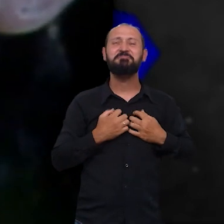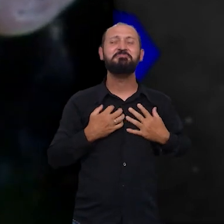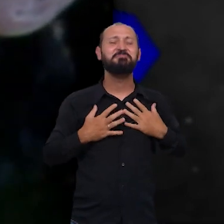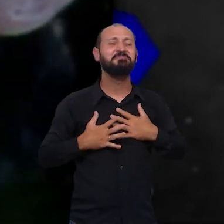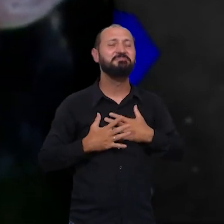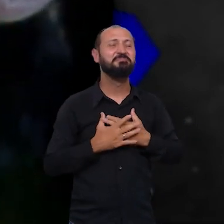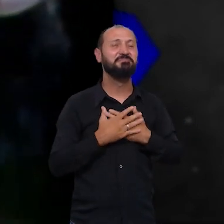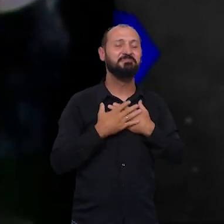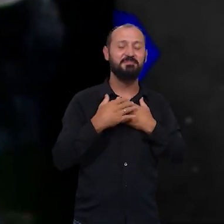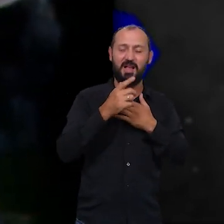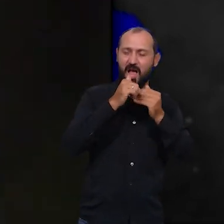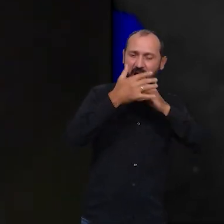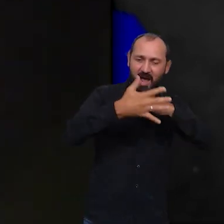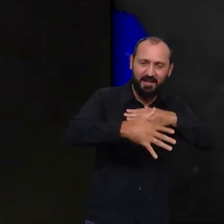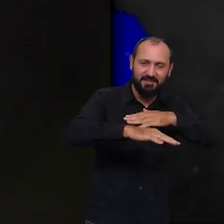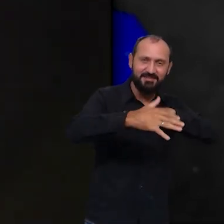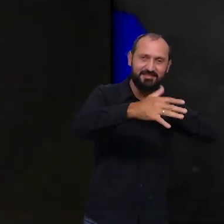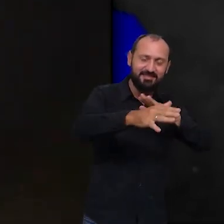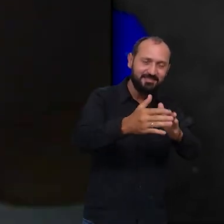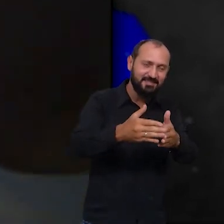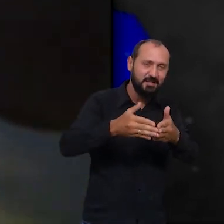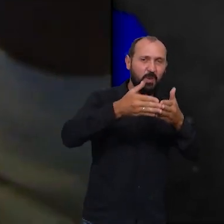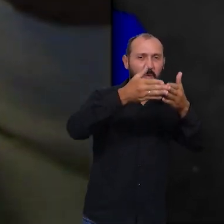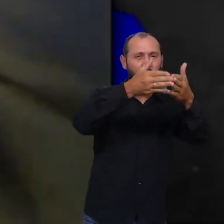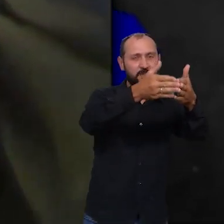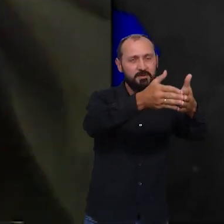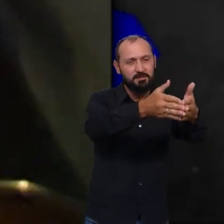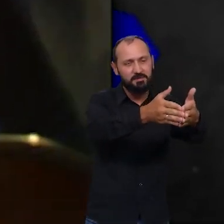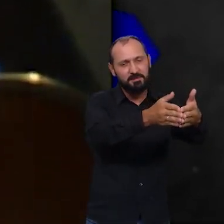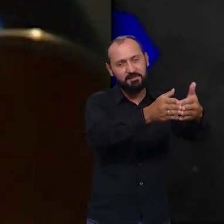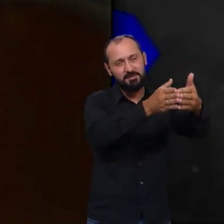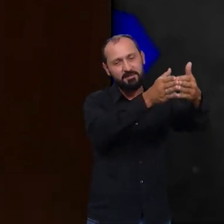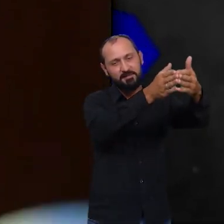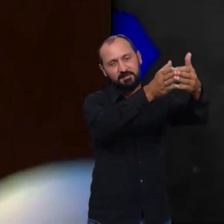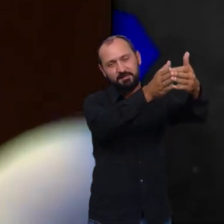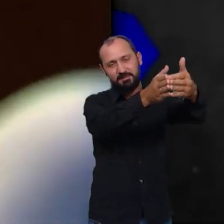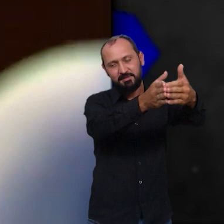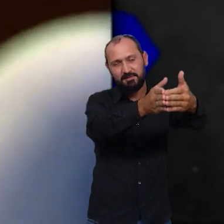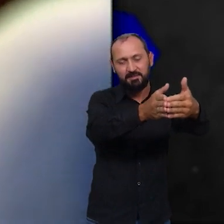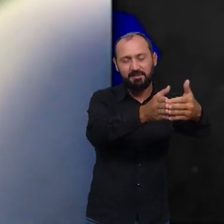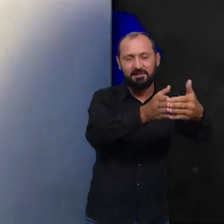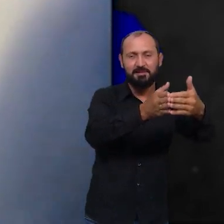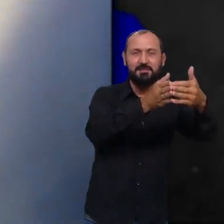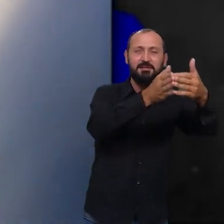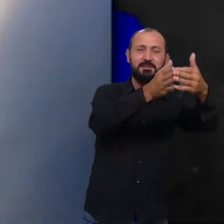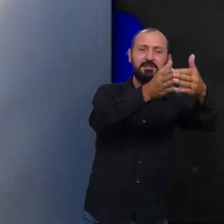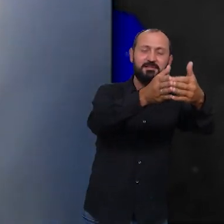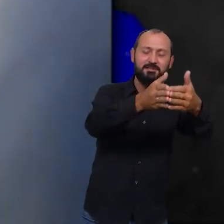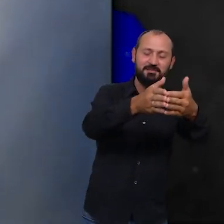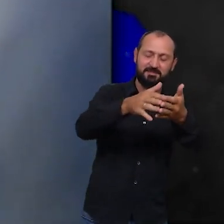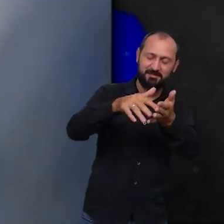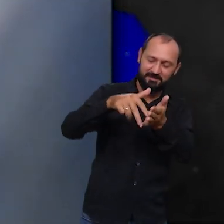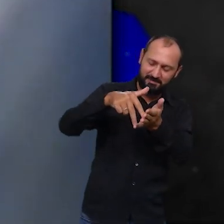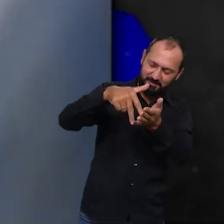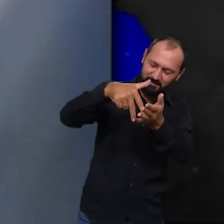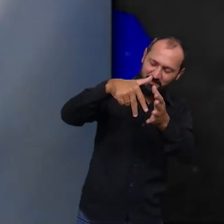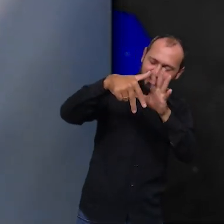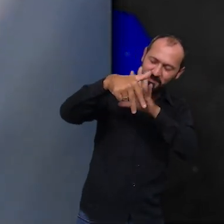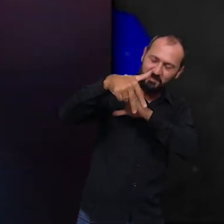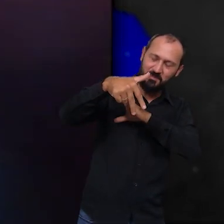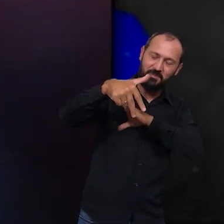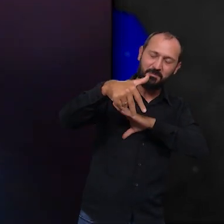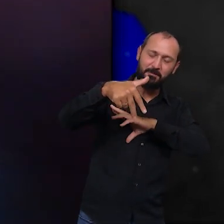tão serenas vai levando meu amor. Ah, xalana, sem